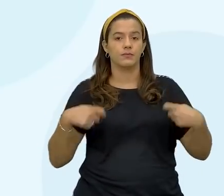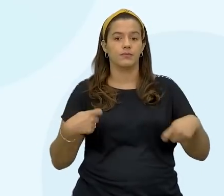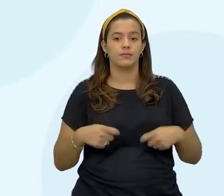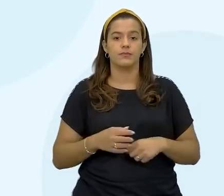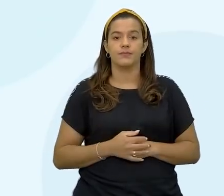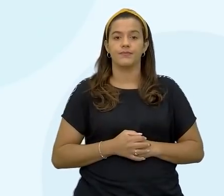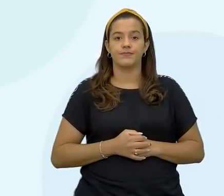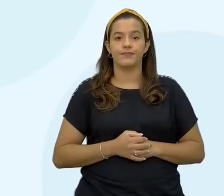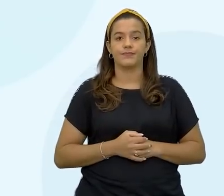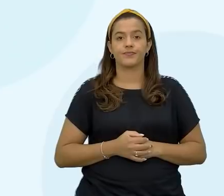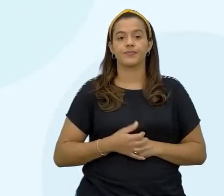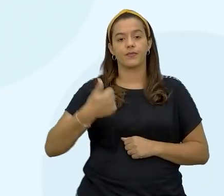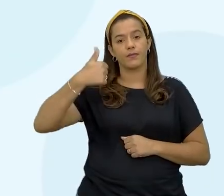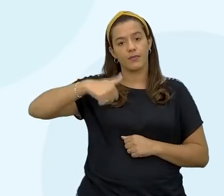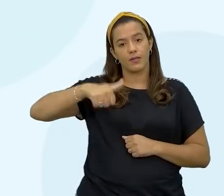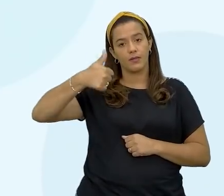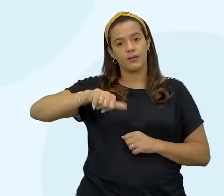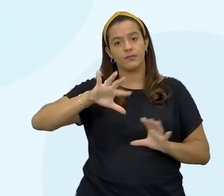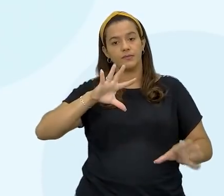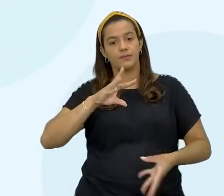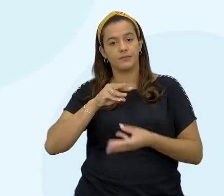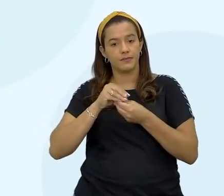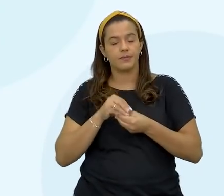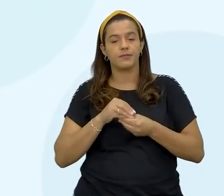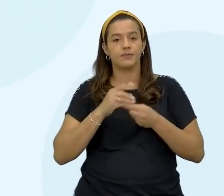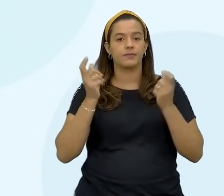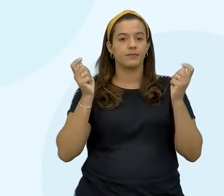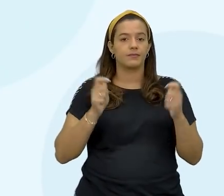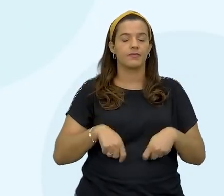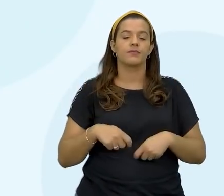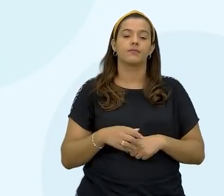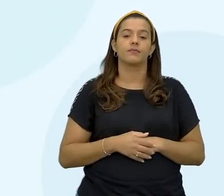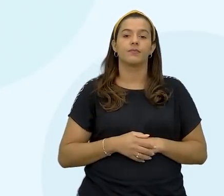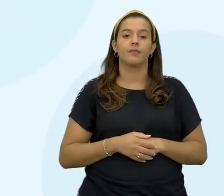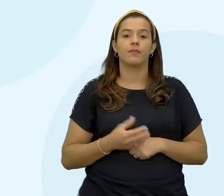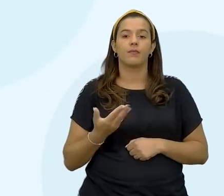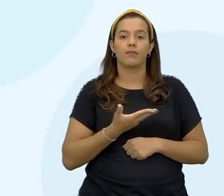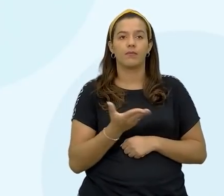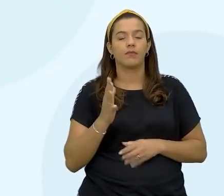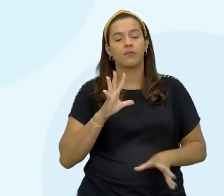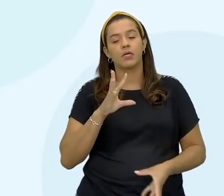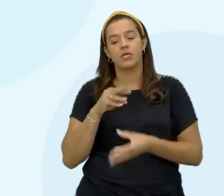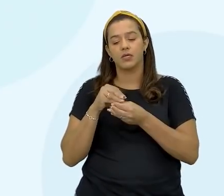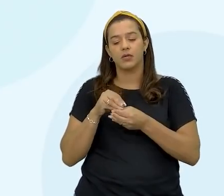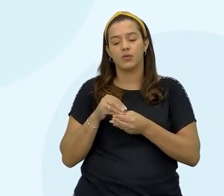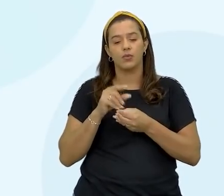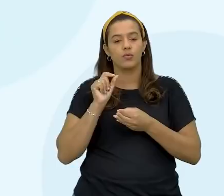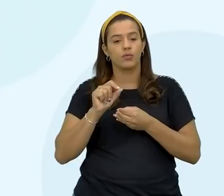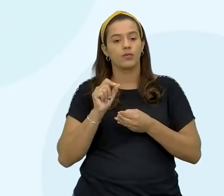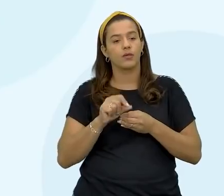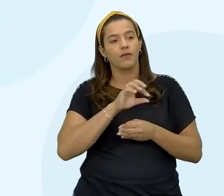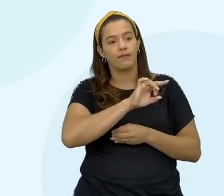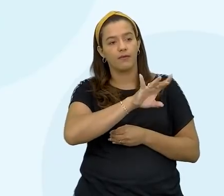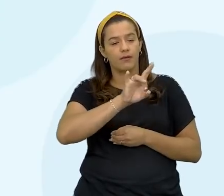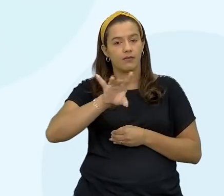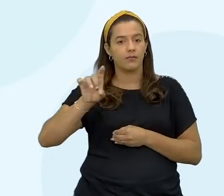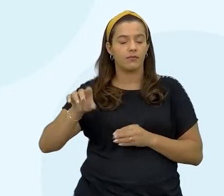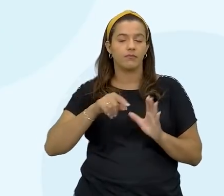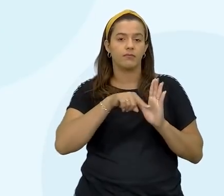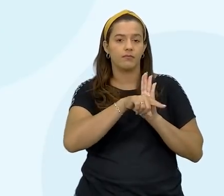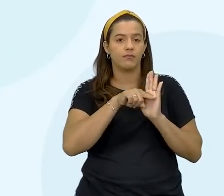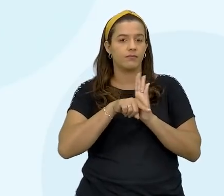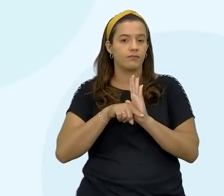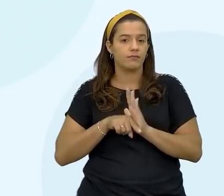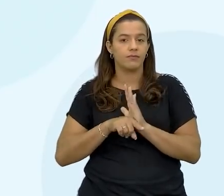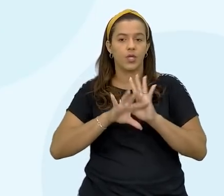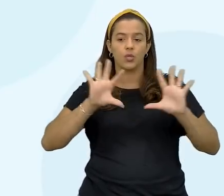tá? Avaliação somativa, que na verdade você soma a soma das avaliações, avaliação